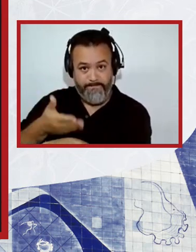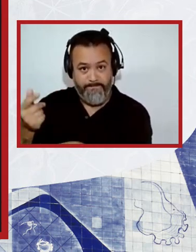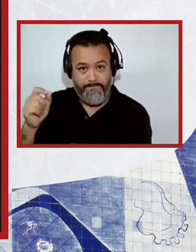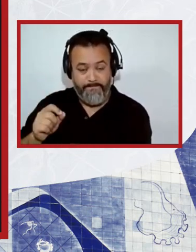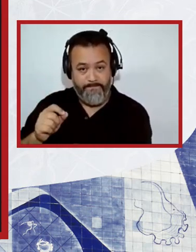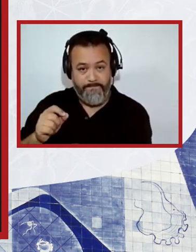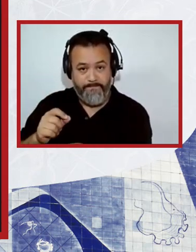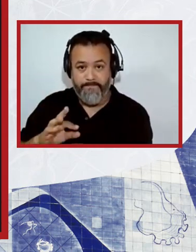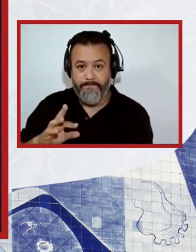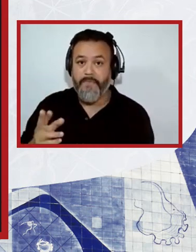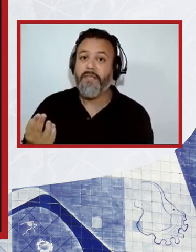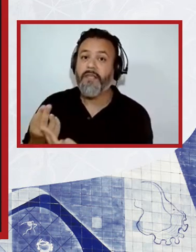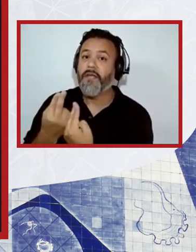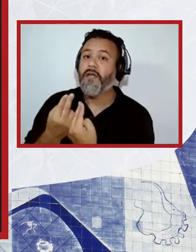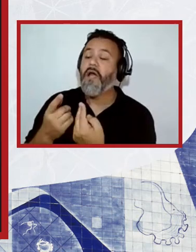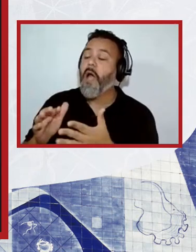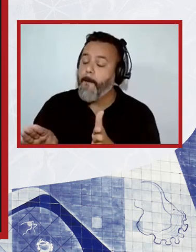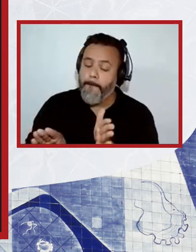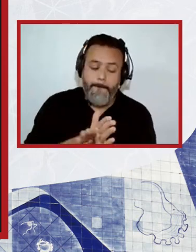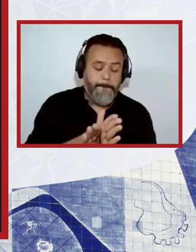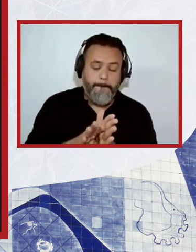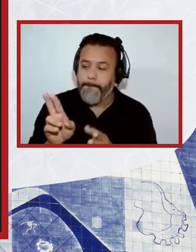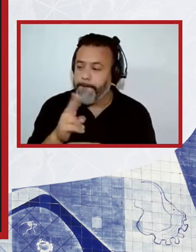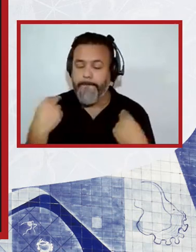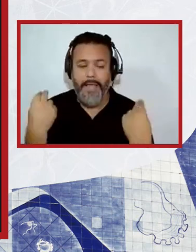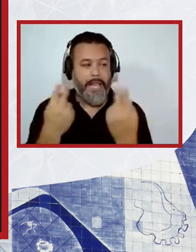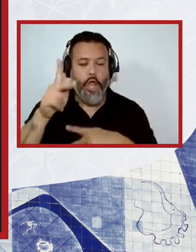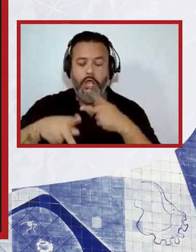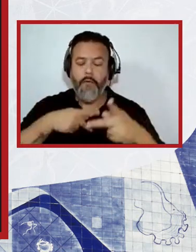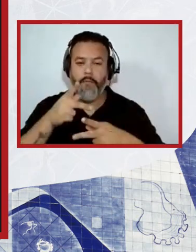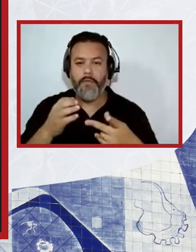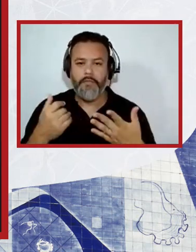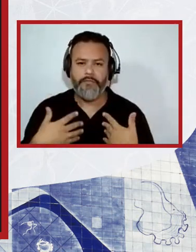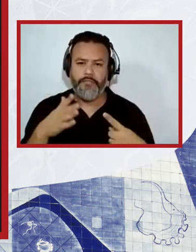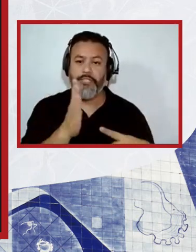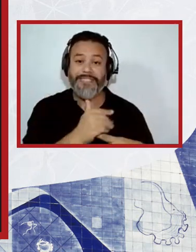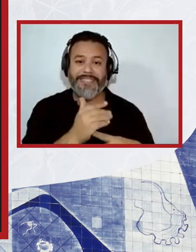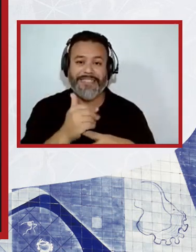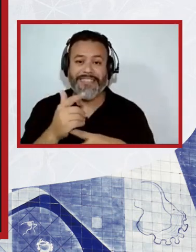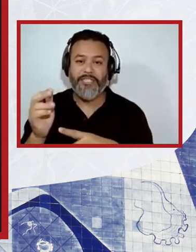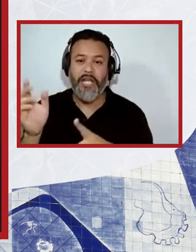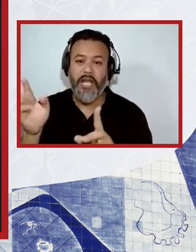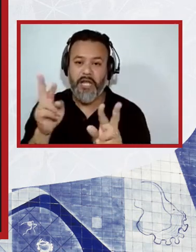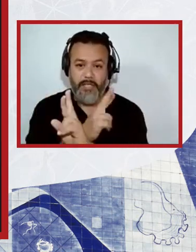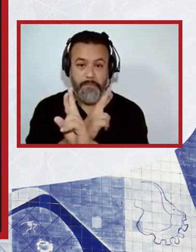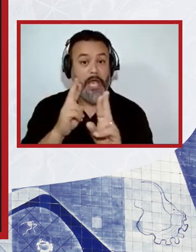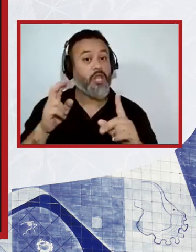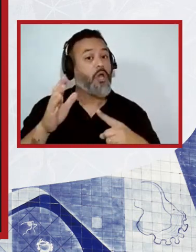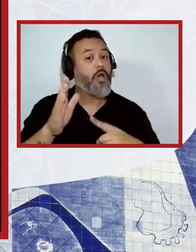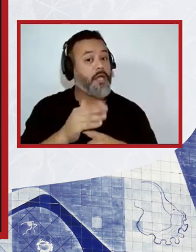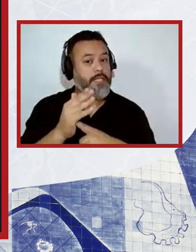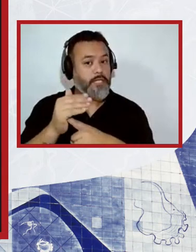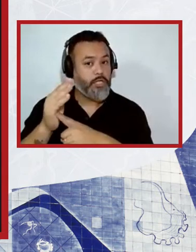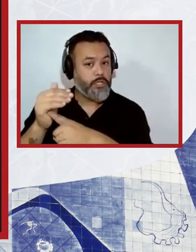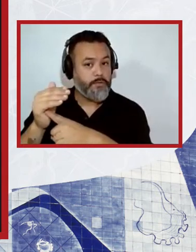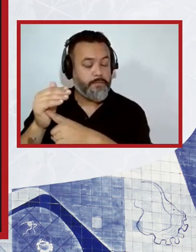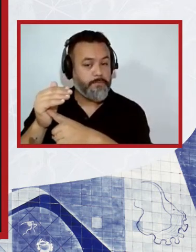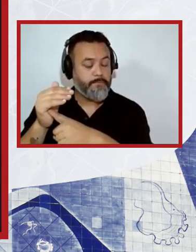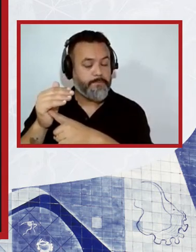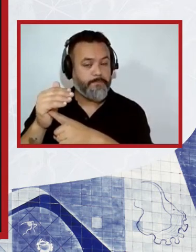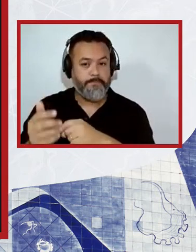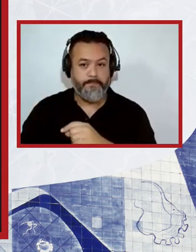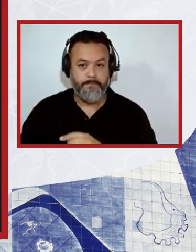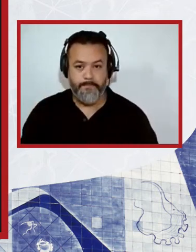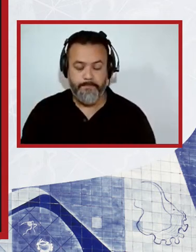preparada para receber a gente no que diz respeito às tecnologias? Então,